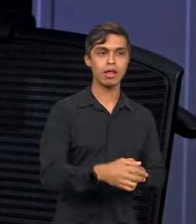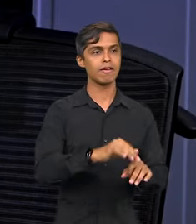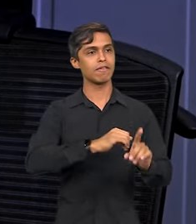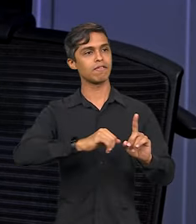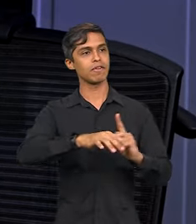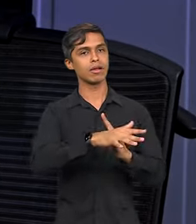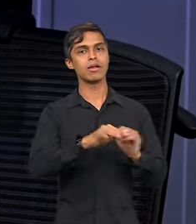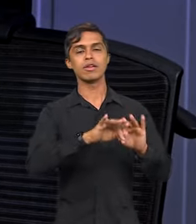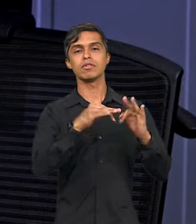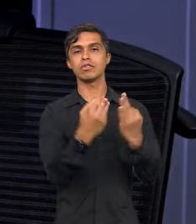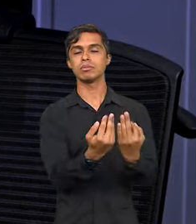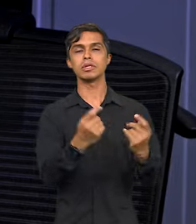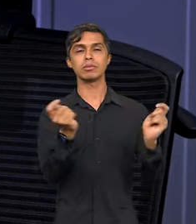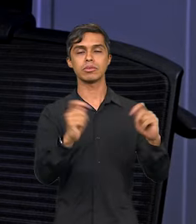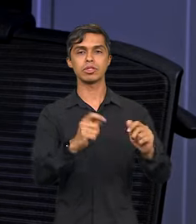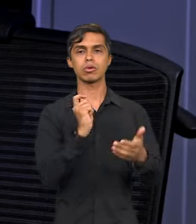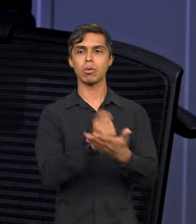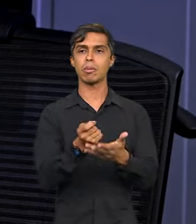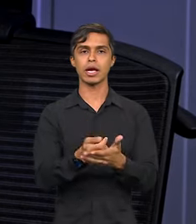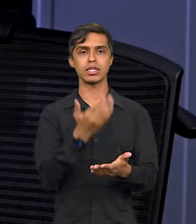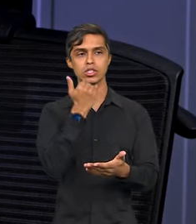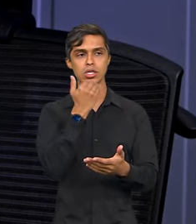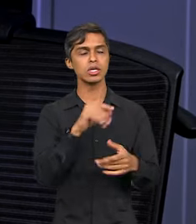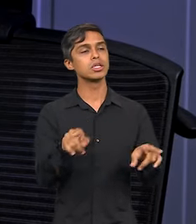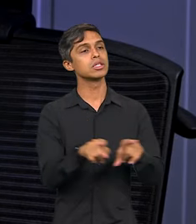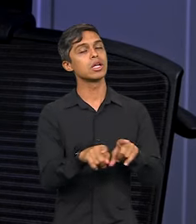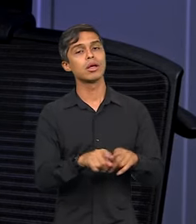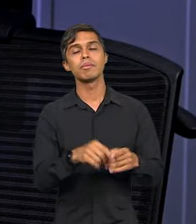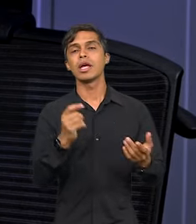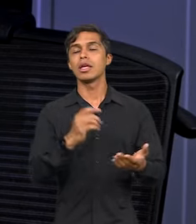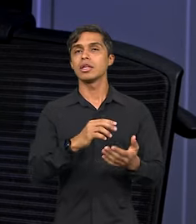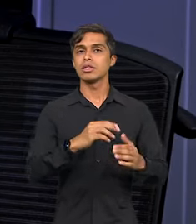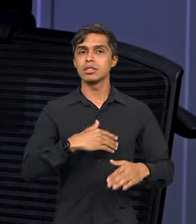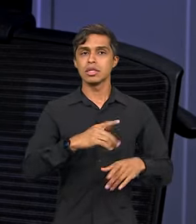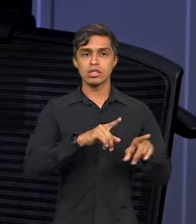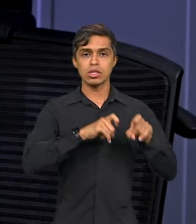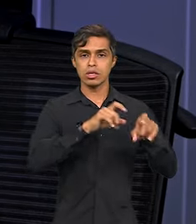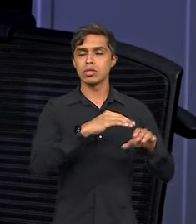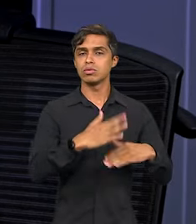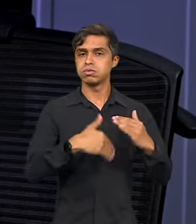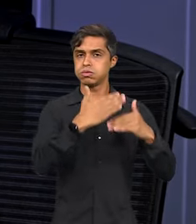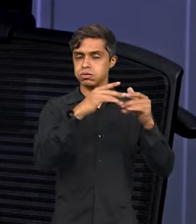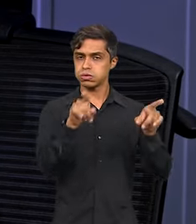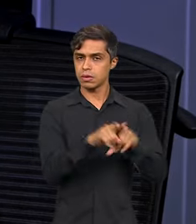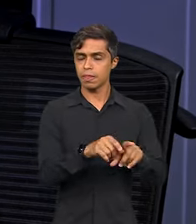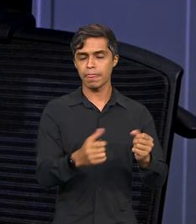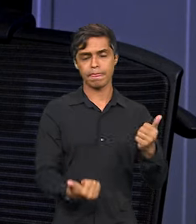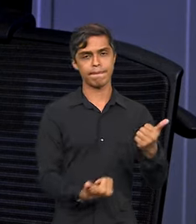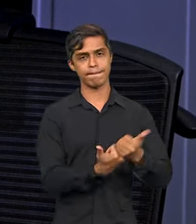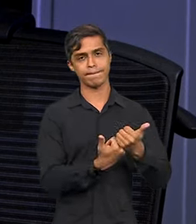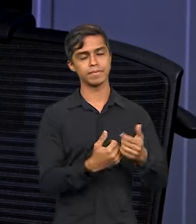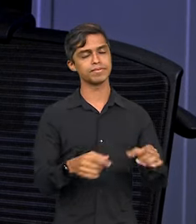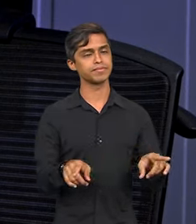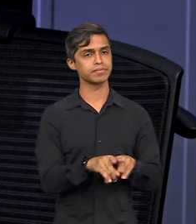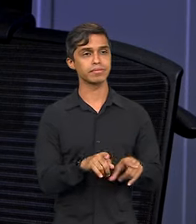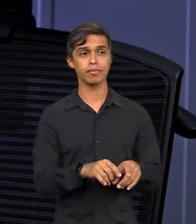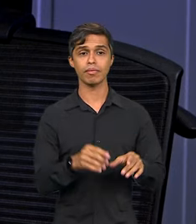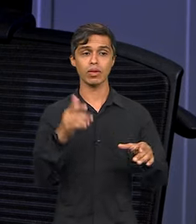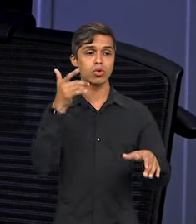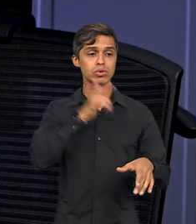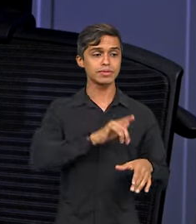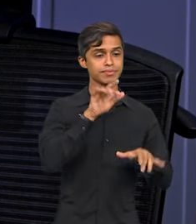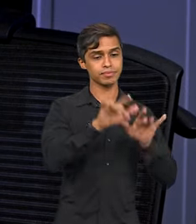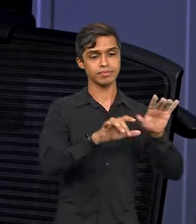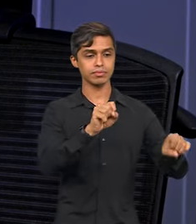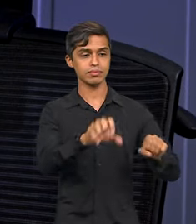famílias poderem comprar Alimentos mas também no crédito subsidiado para agricultura familiar mas também também eh na na na no acesso à terra e